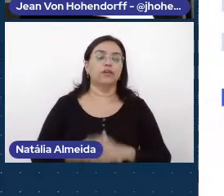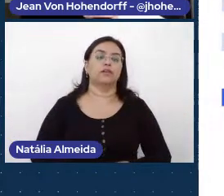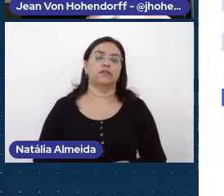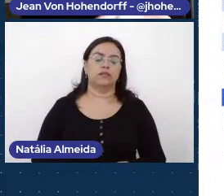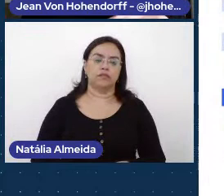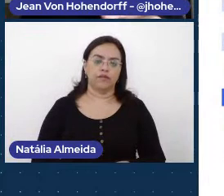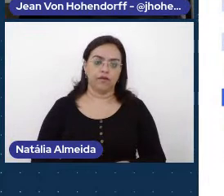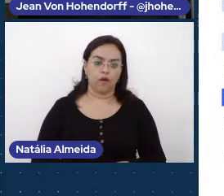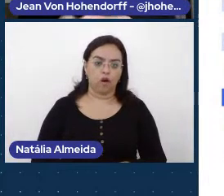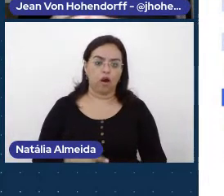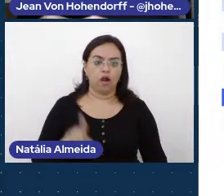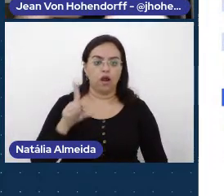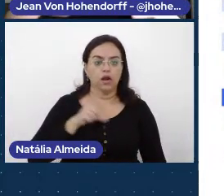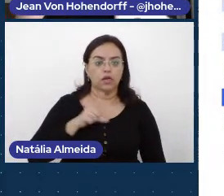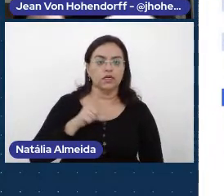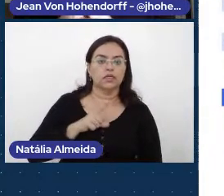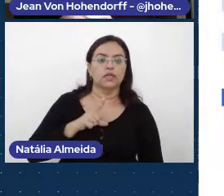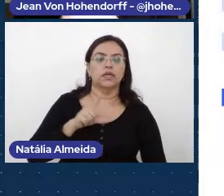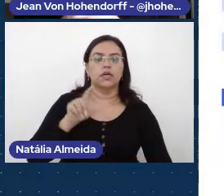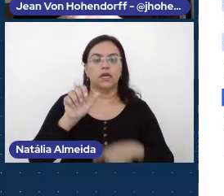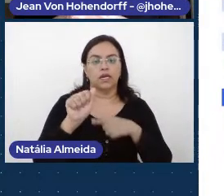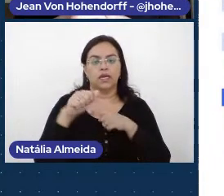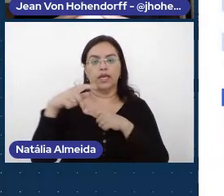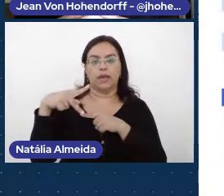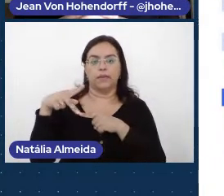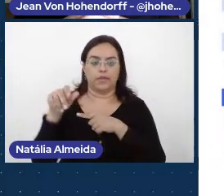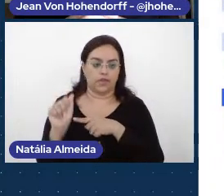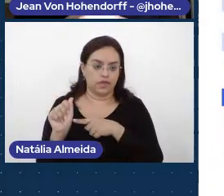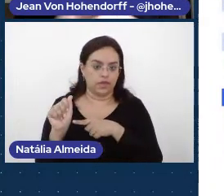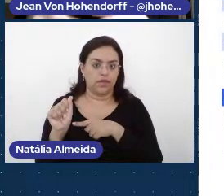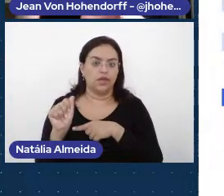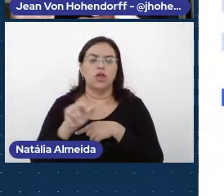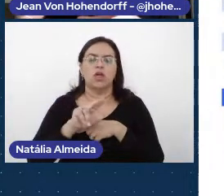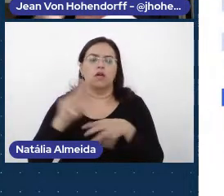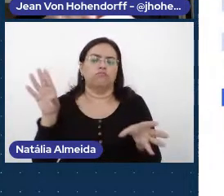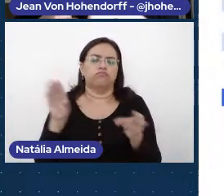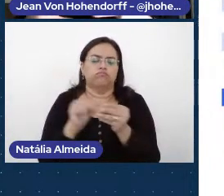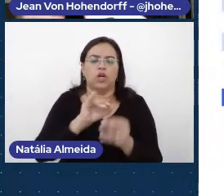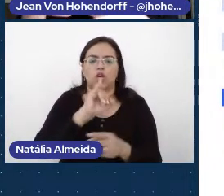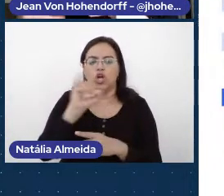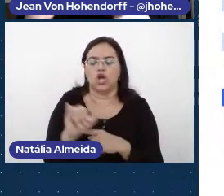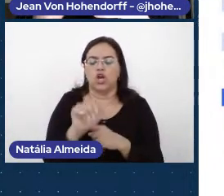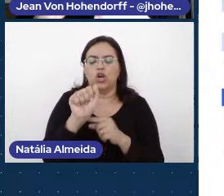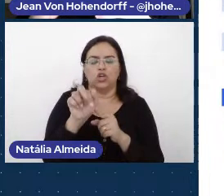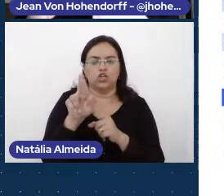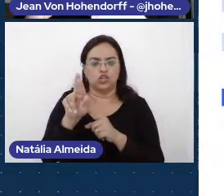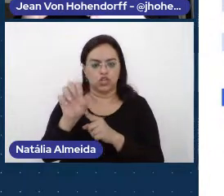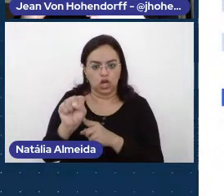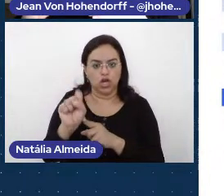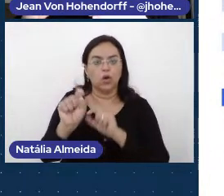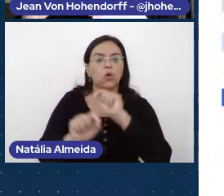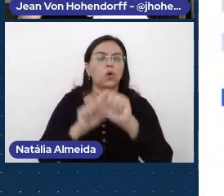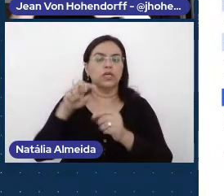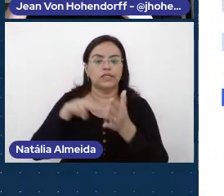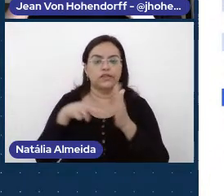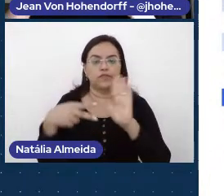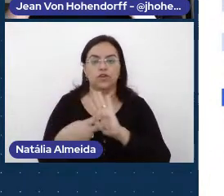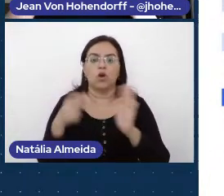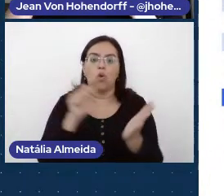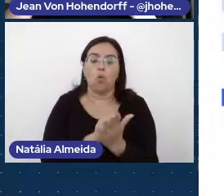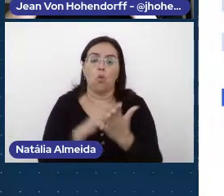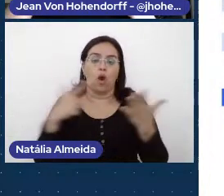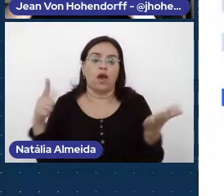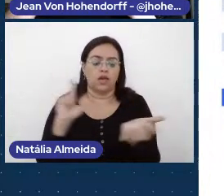a EPA, ela tem o que a gente chama aqui de JARS, né, que é Journal Article Reporting Standards, que seriam,